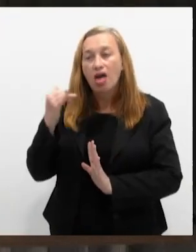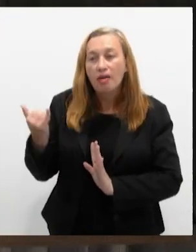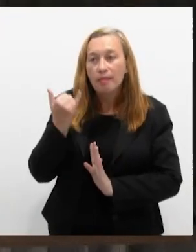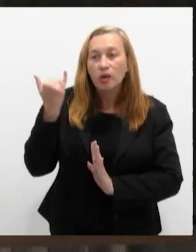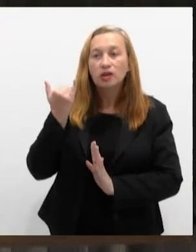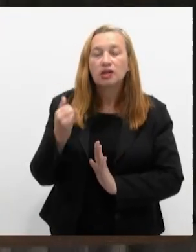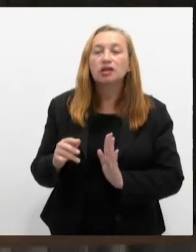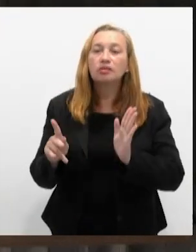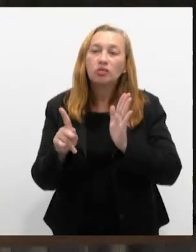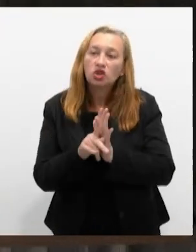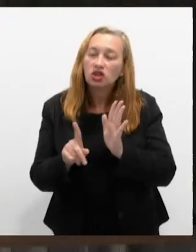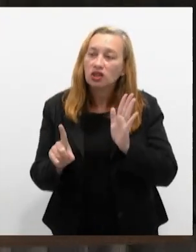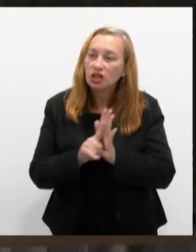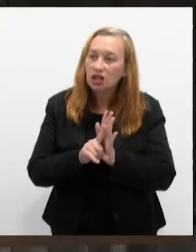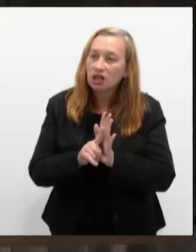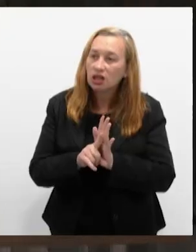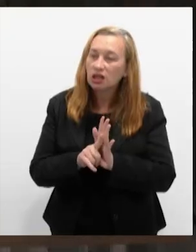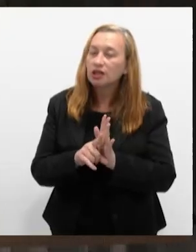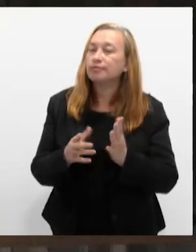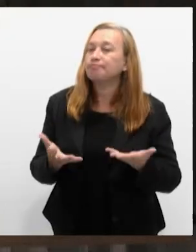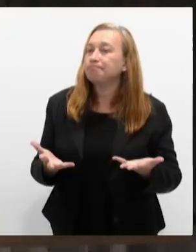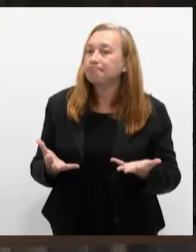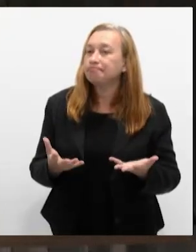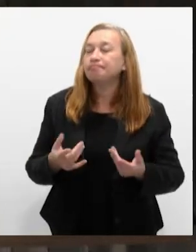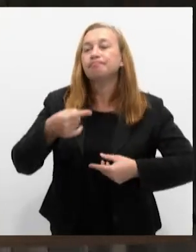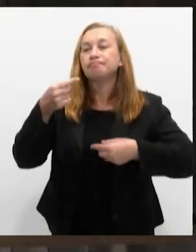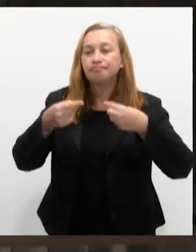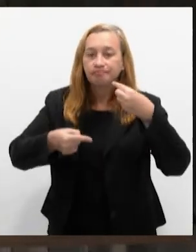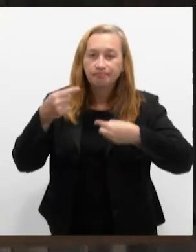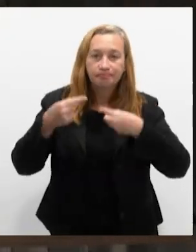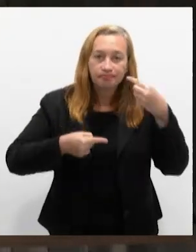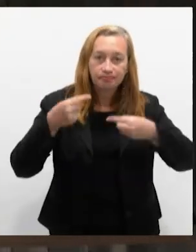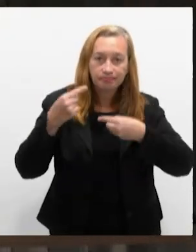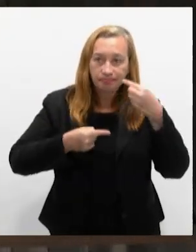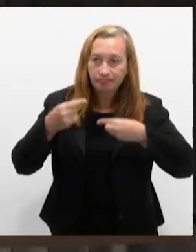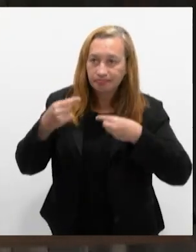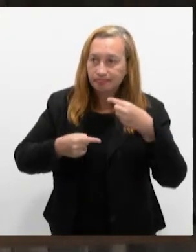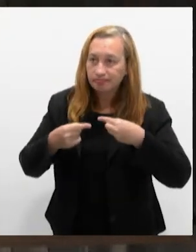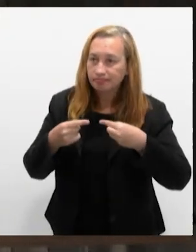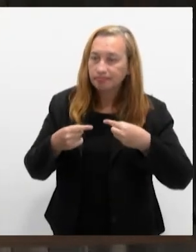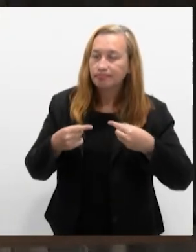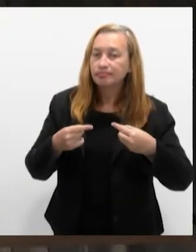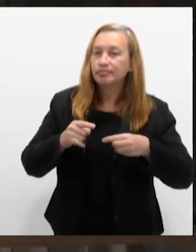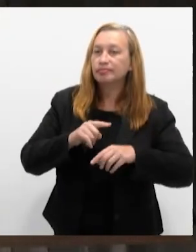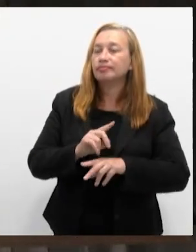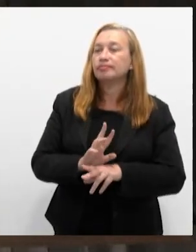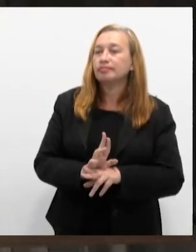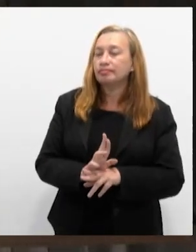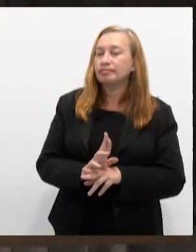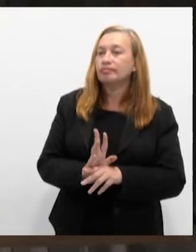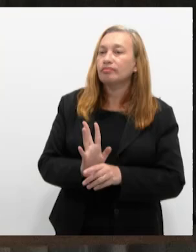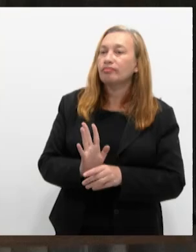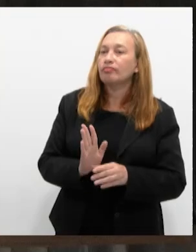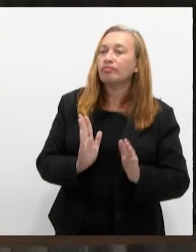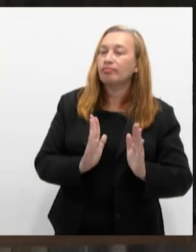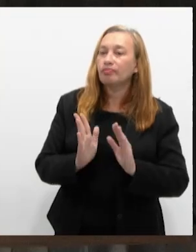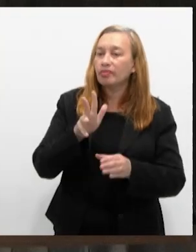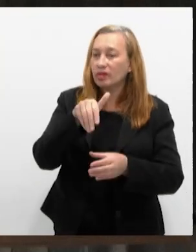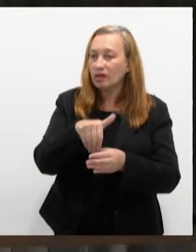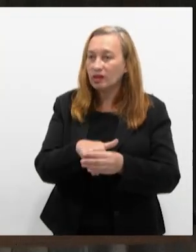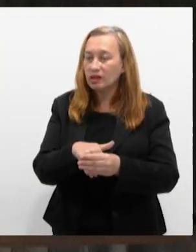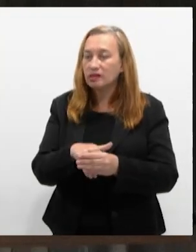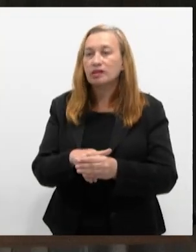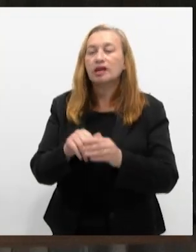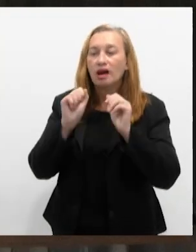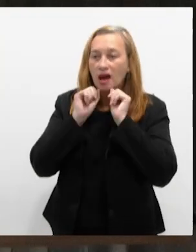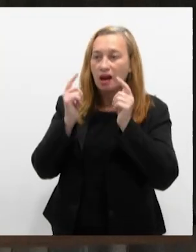deste projeto de lei estar sendo discutido e passando pelos trâmites da votação aqui na